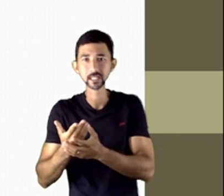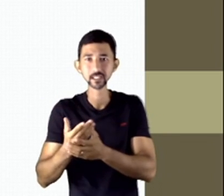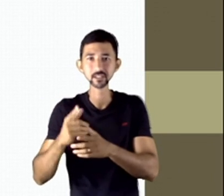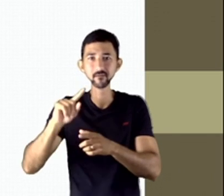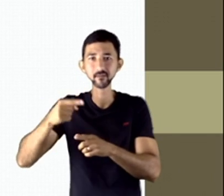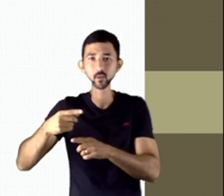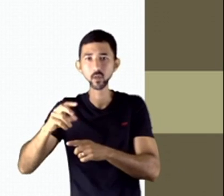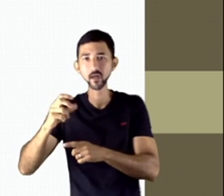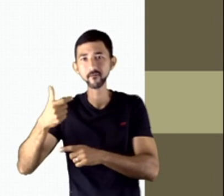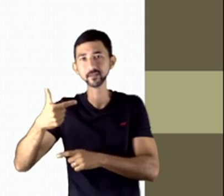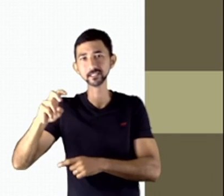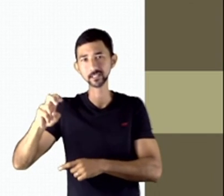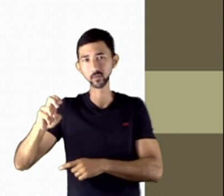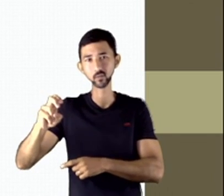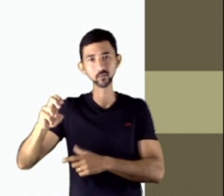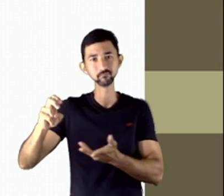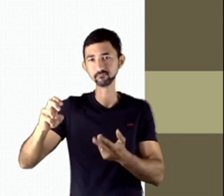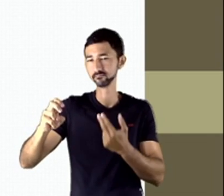25.